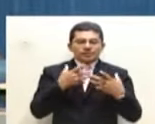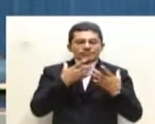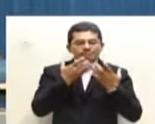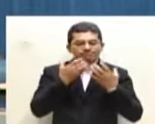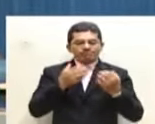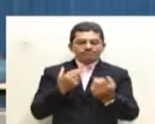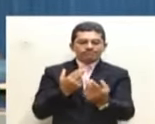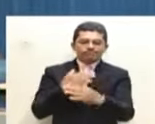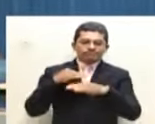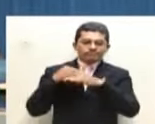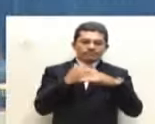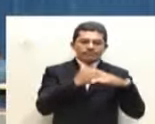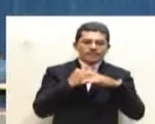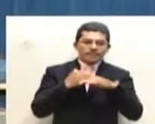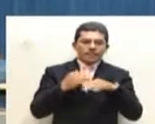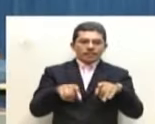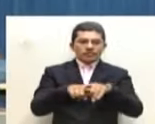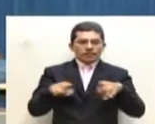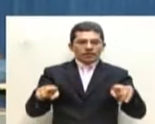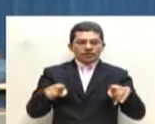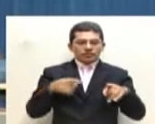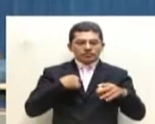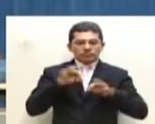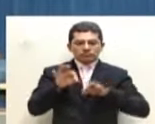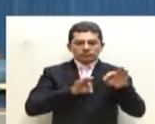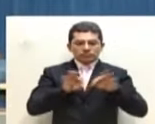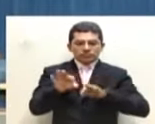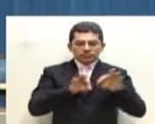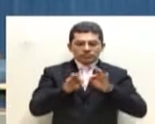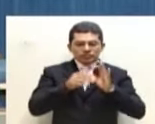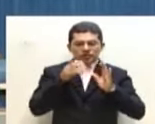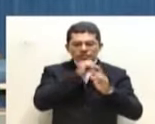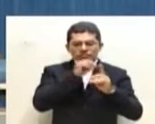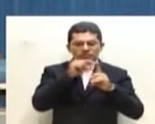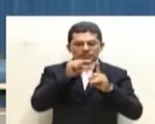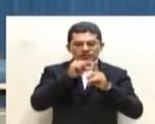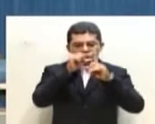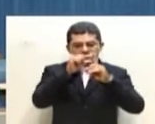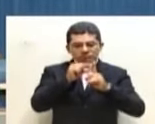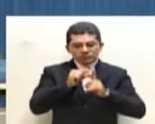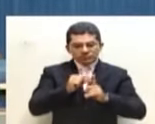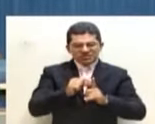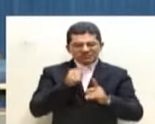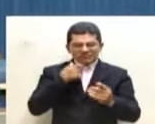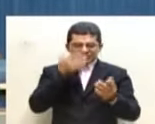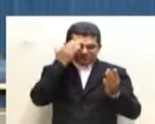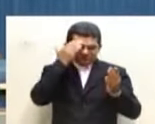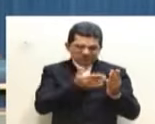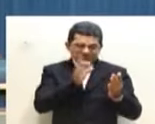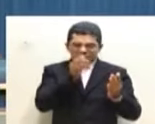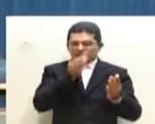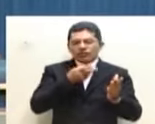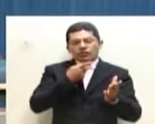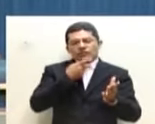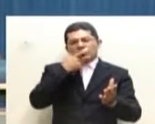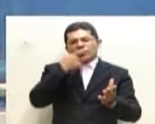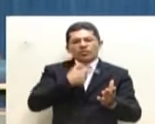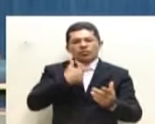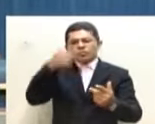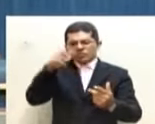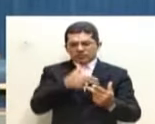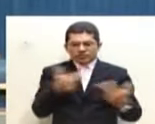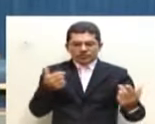igualdade. Mas eu preparei aqui algumas breves palavras e vou acabar nem seguindo o meu roteiro.